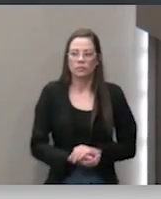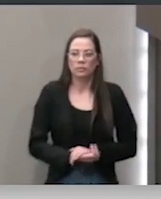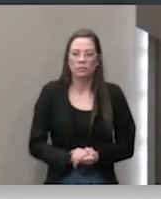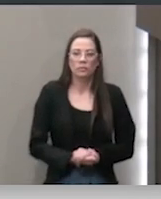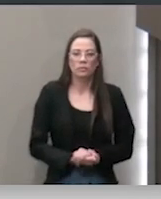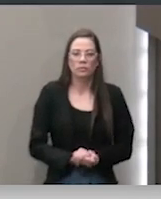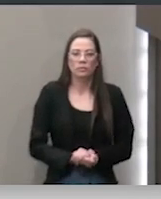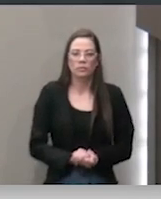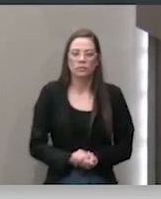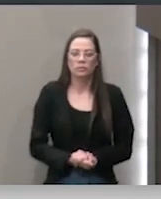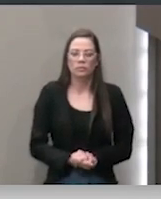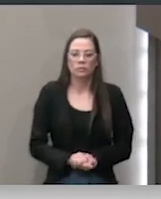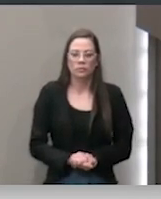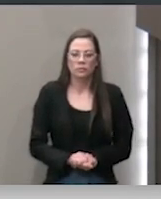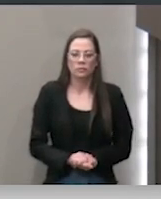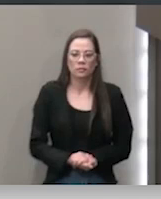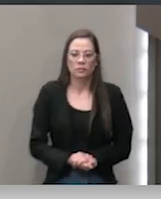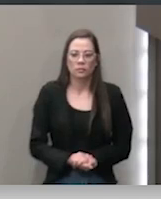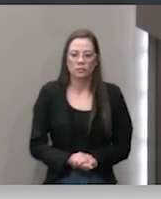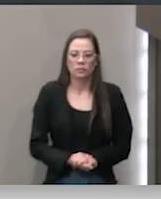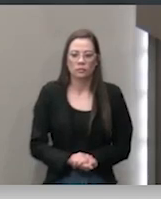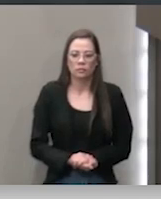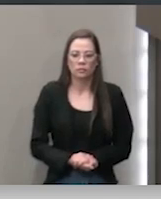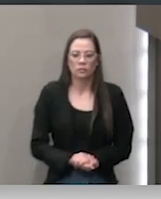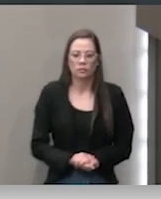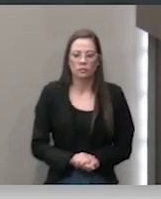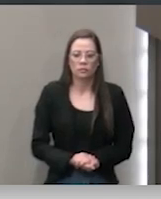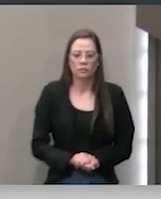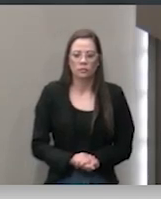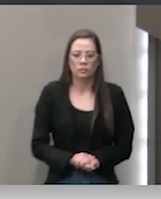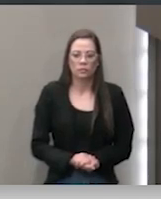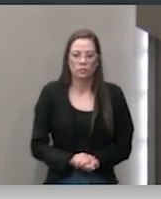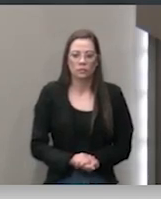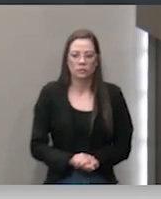Só porque não está indo aqui.